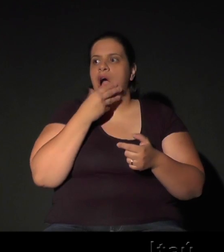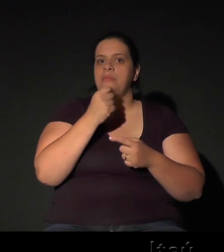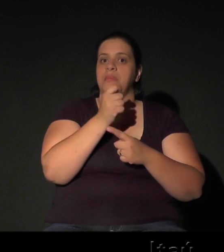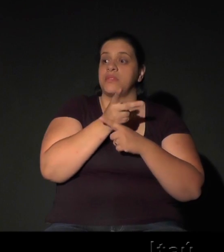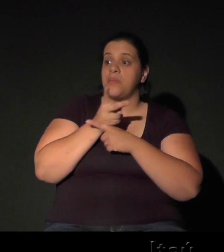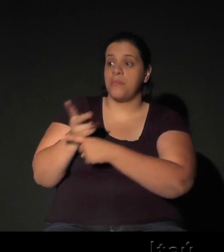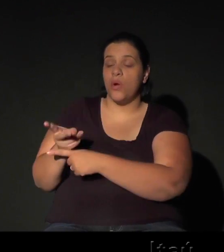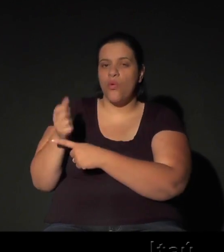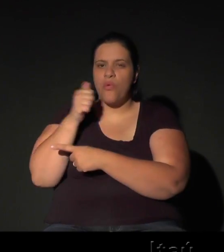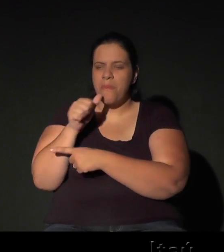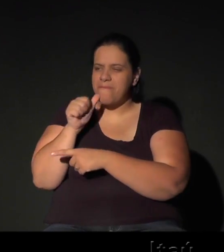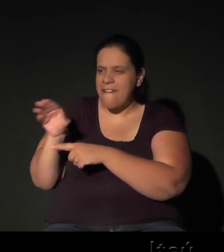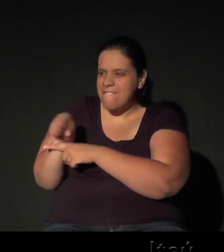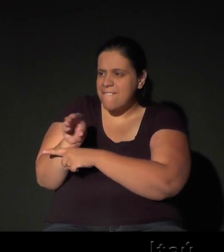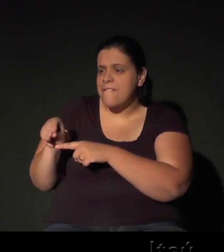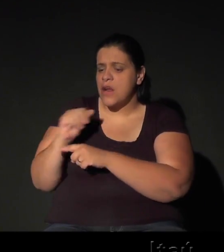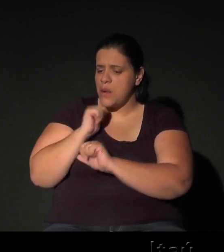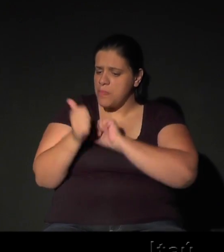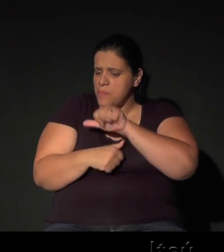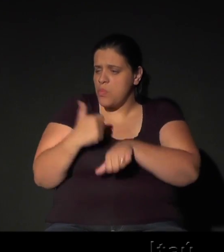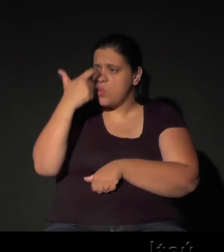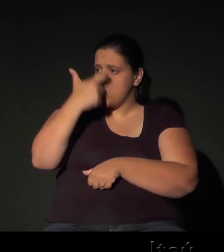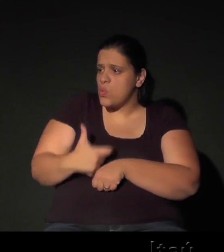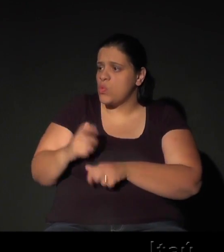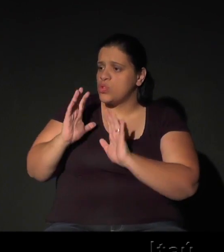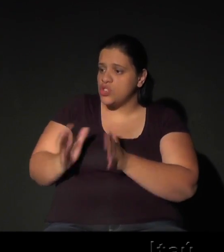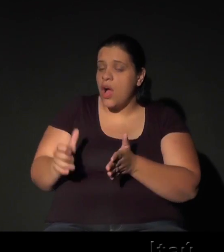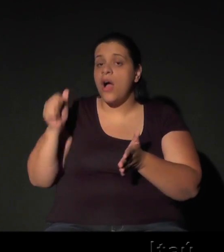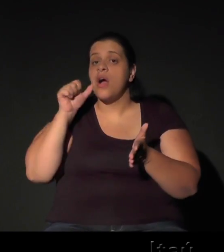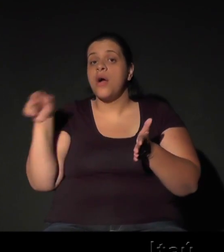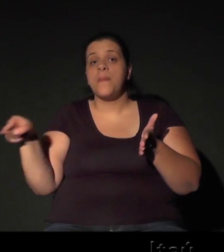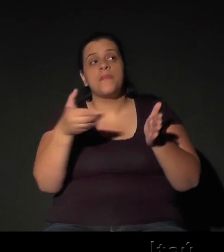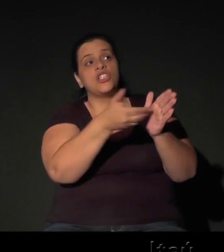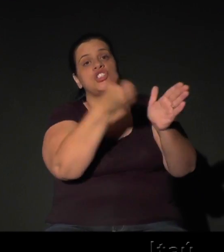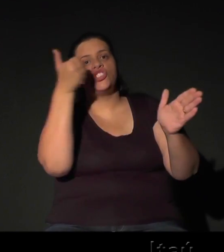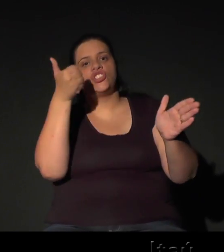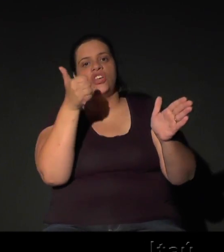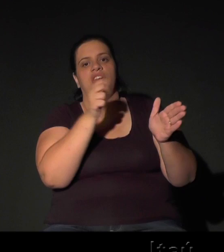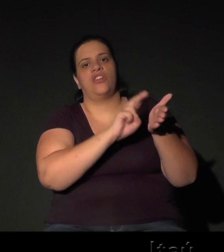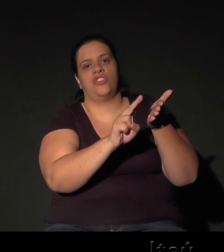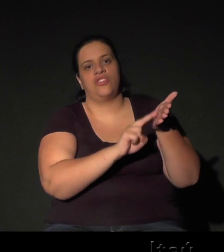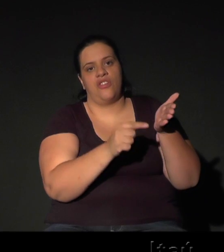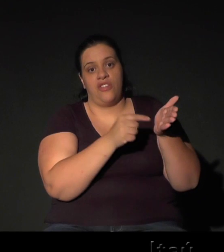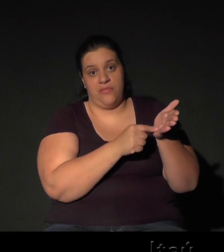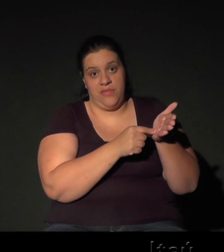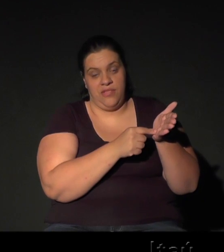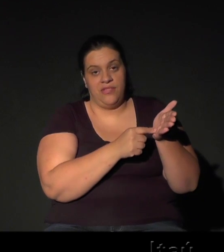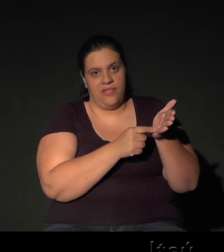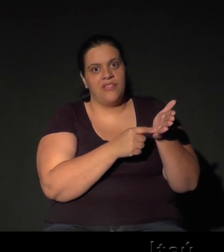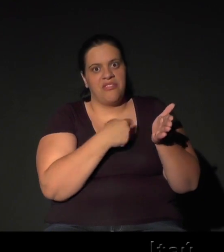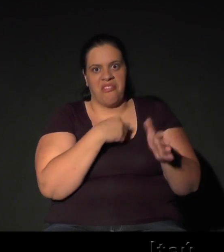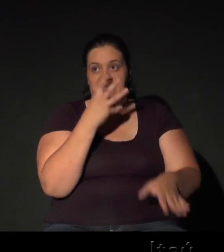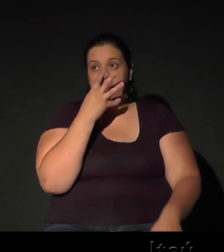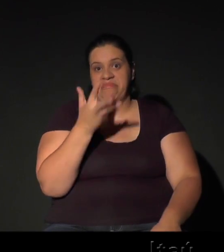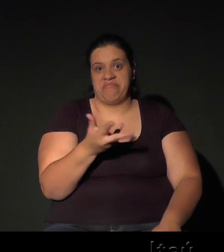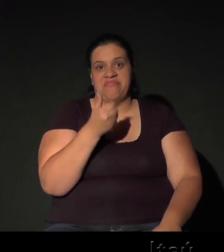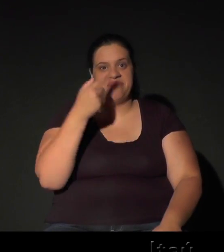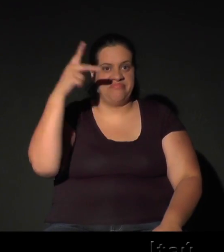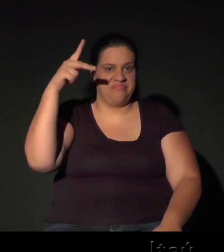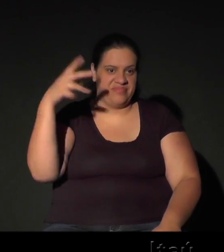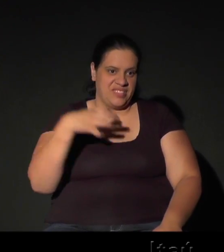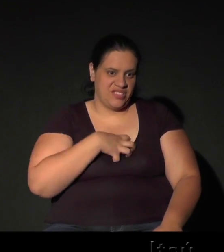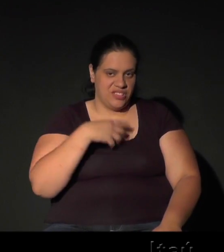mulheres convencê-las que eles tinham mudado de comportamento e aí as mulheres pediam para tirar o nome das listas né eu achei incrível o